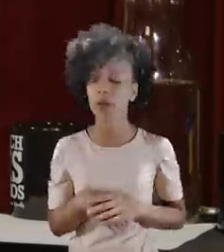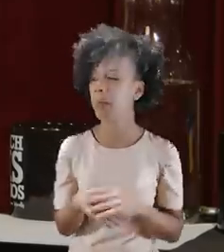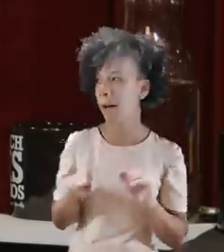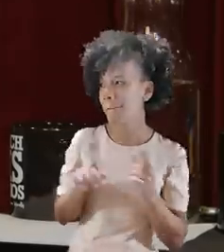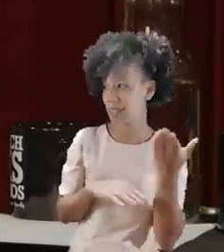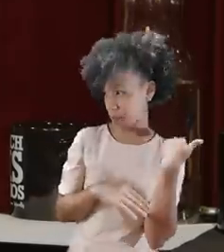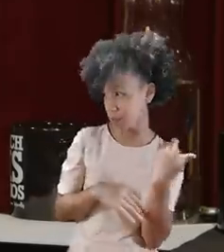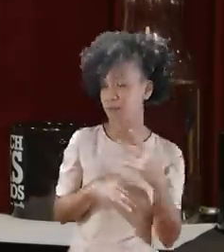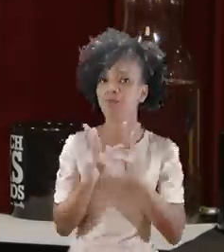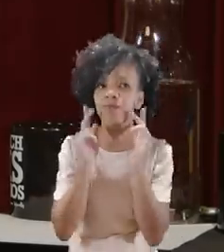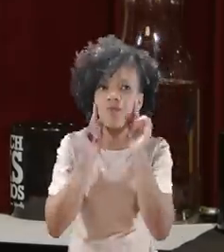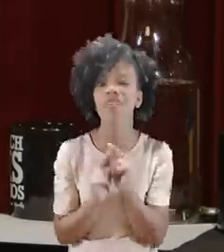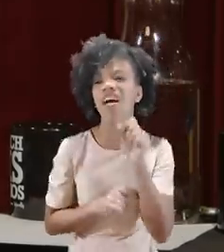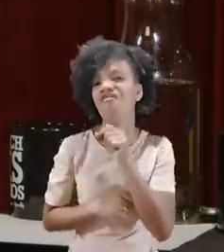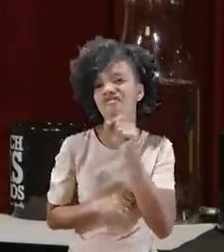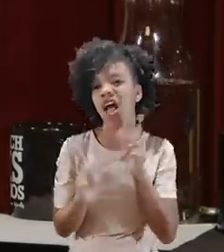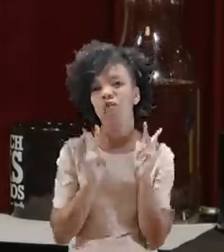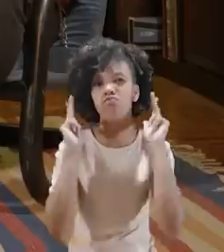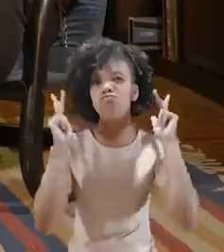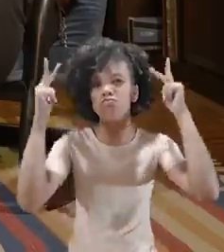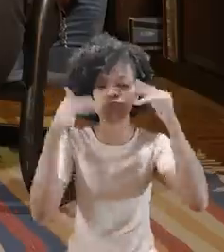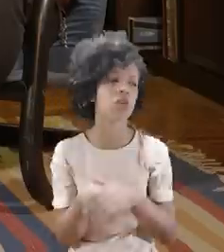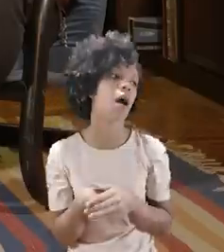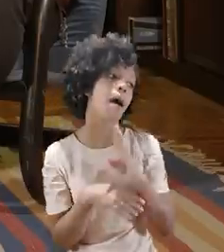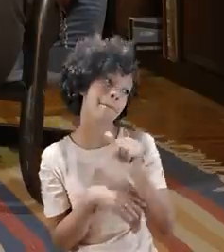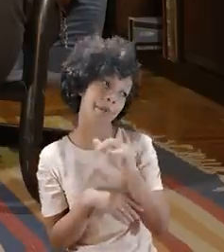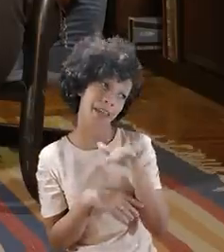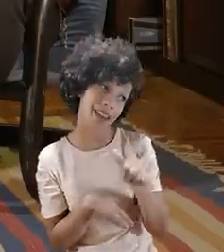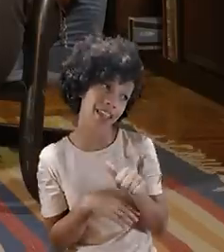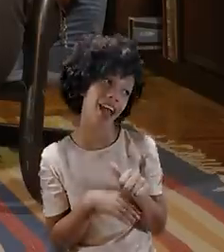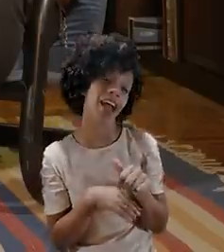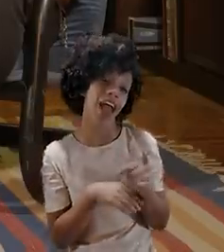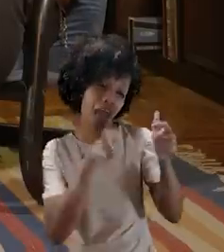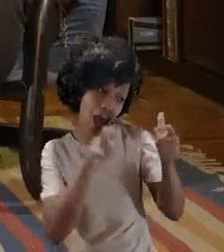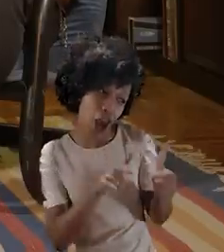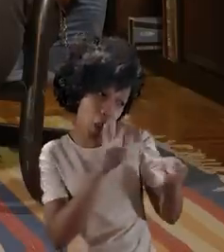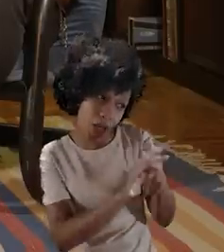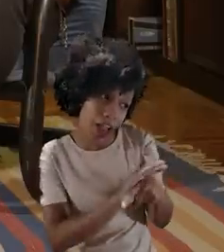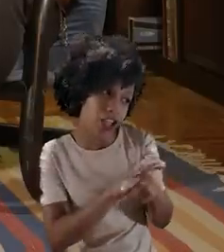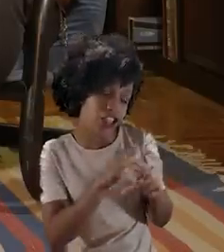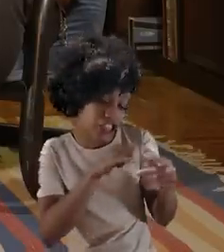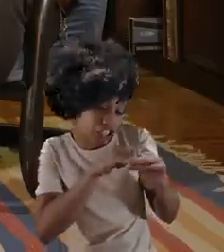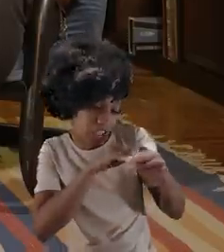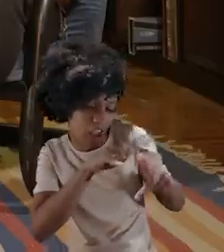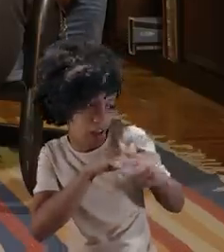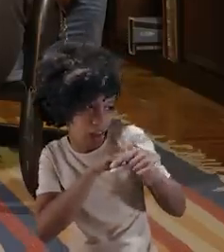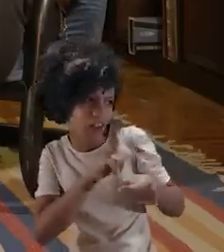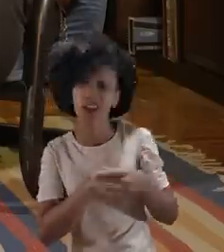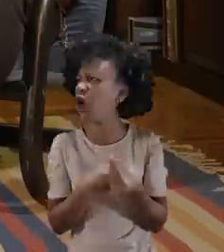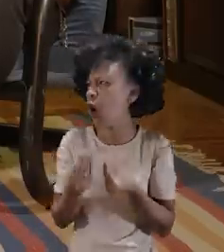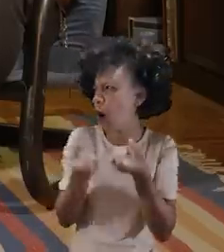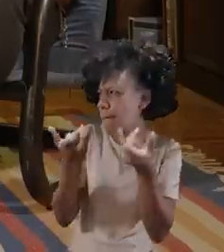não muda o tempo a barbearia foi lugar de inverno cortando o cabelo barbeiro alugar de arrancar dedo mão e Como assim no